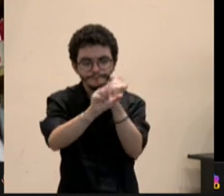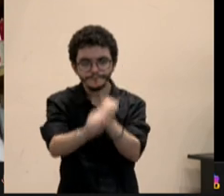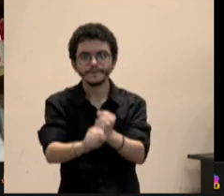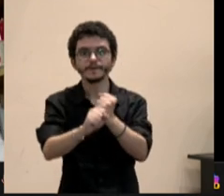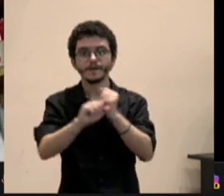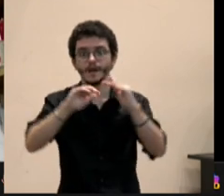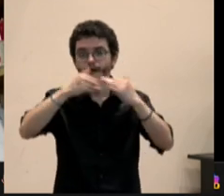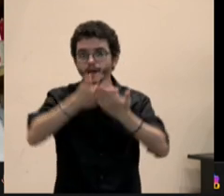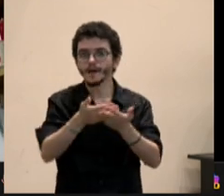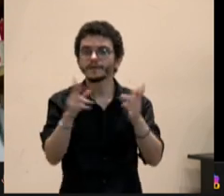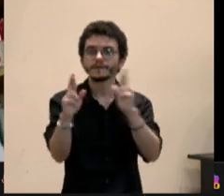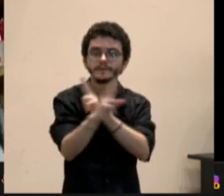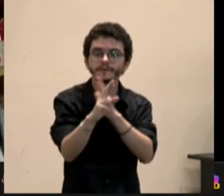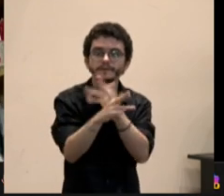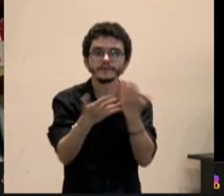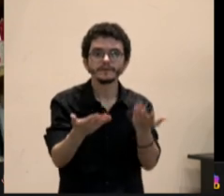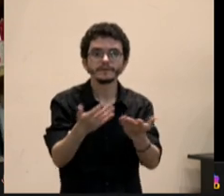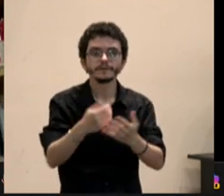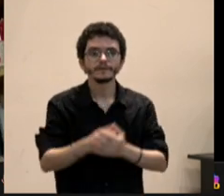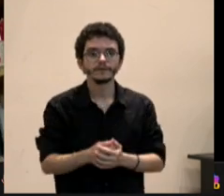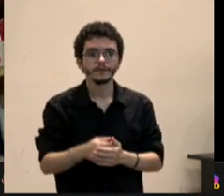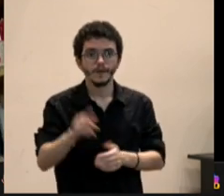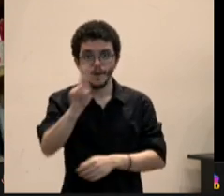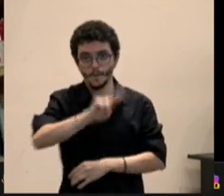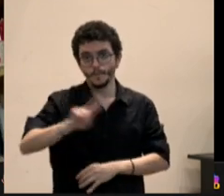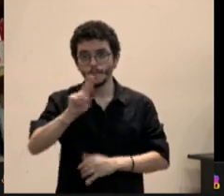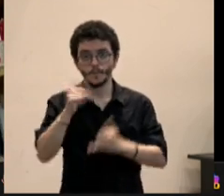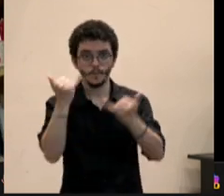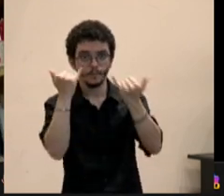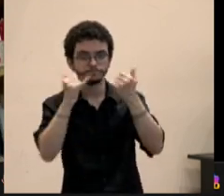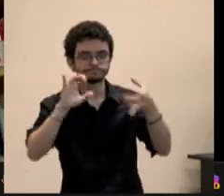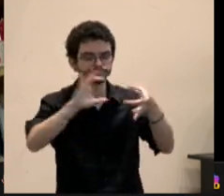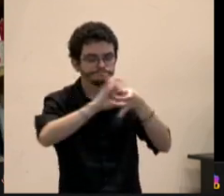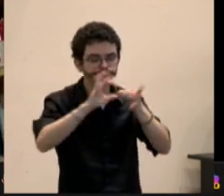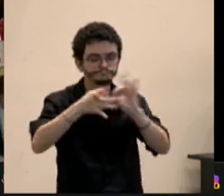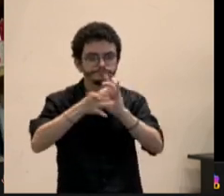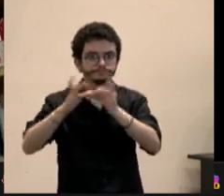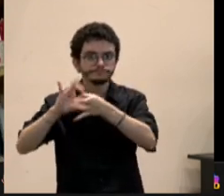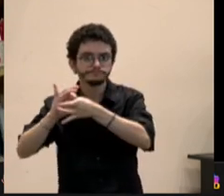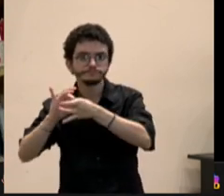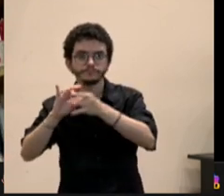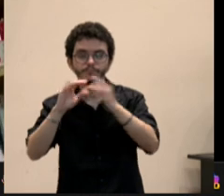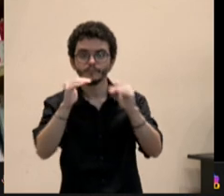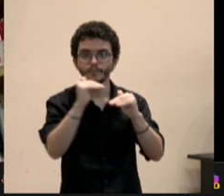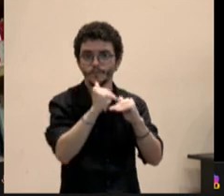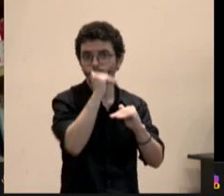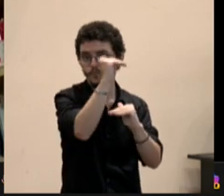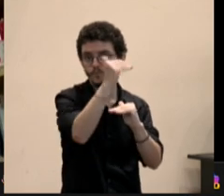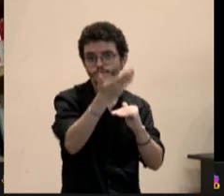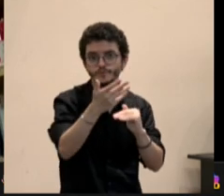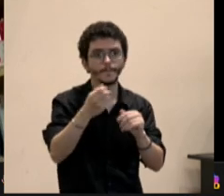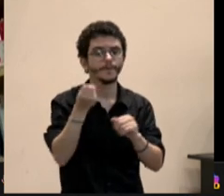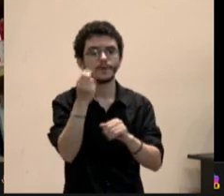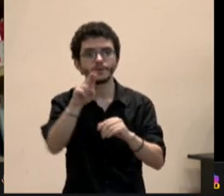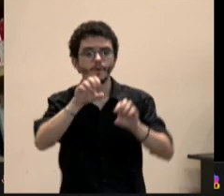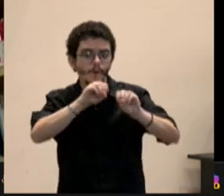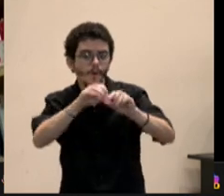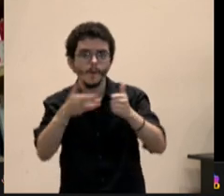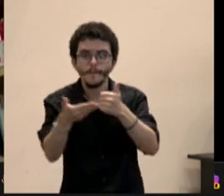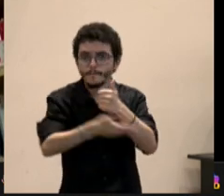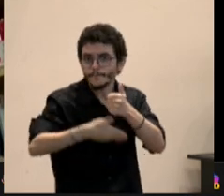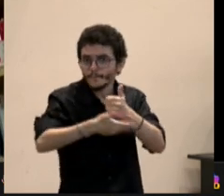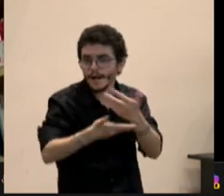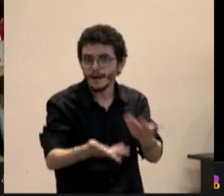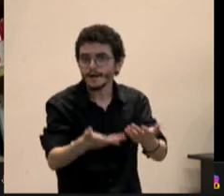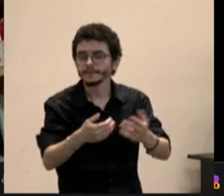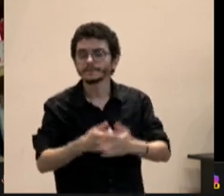relação ao cruzamento de dados entre o censo do ensino superior, o censo da educação básica, e que